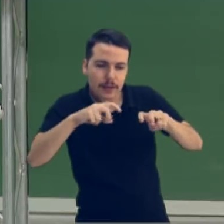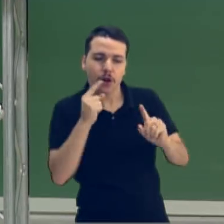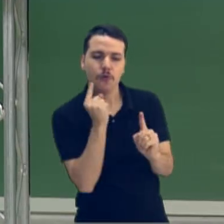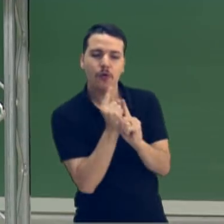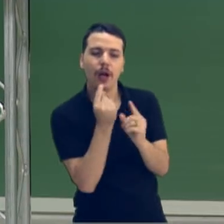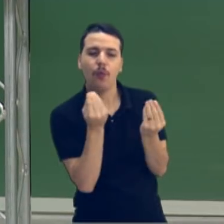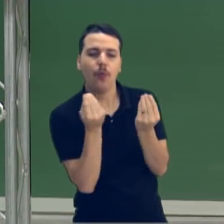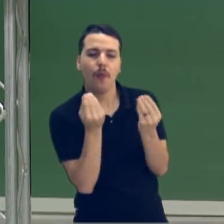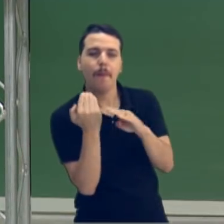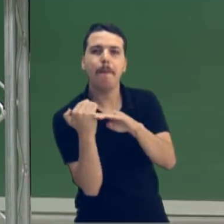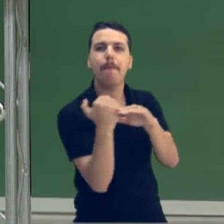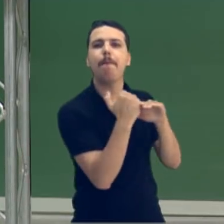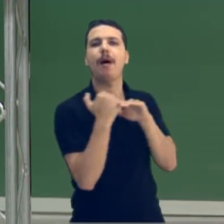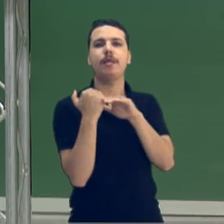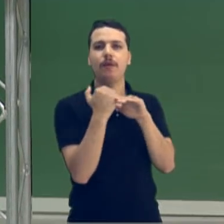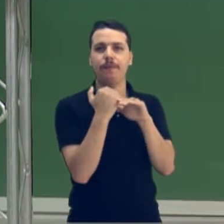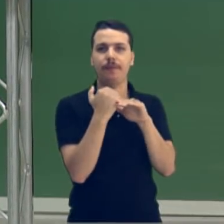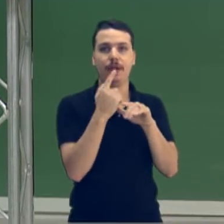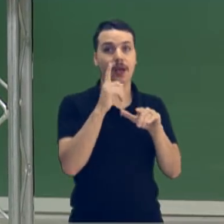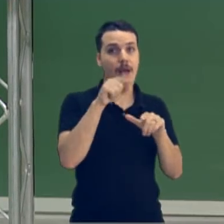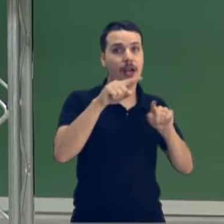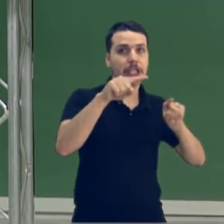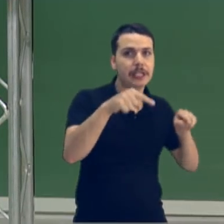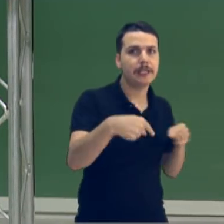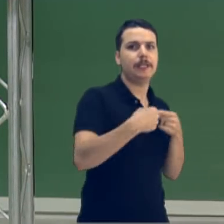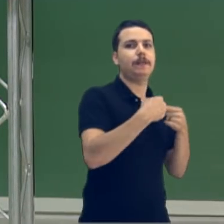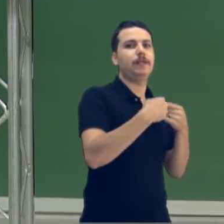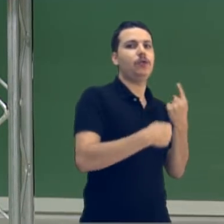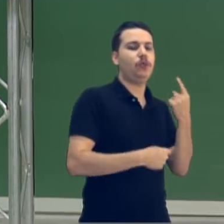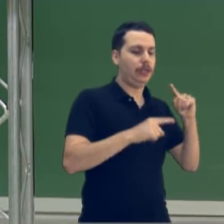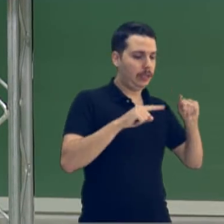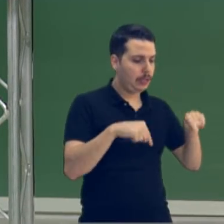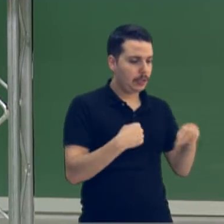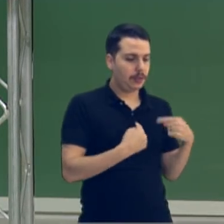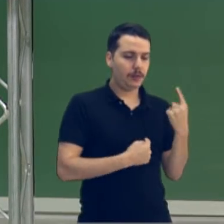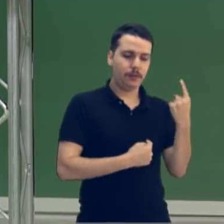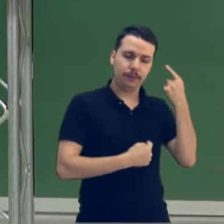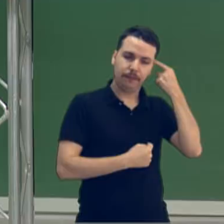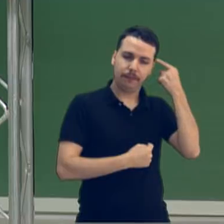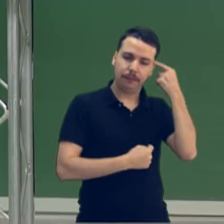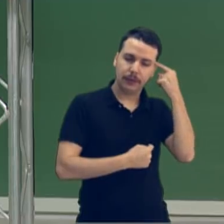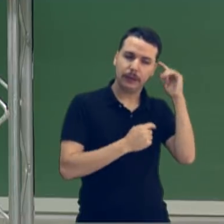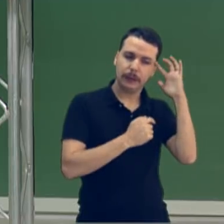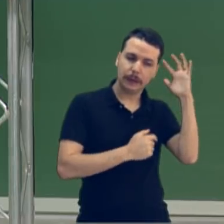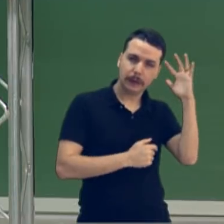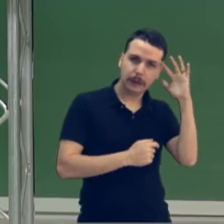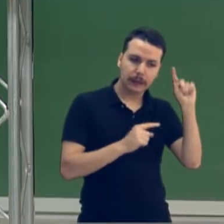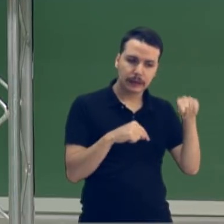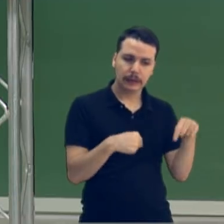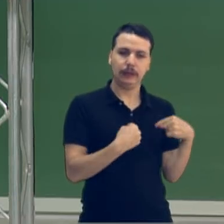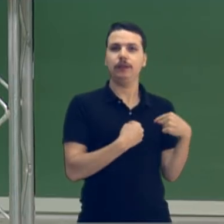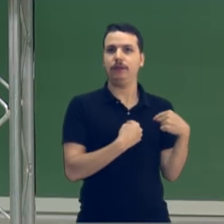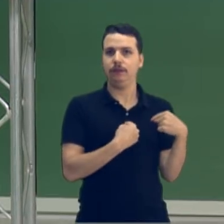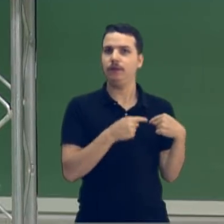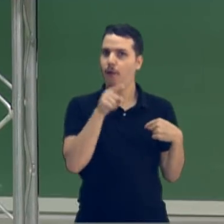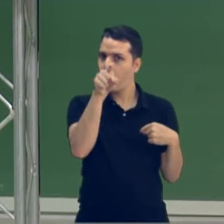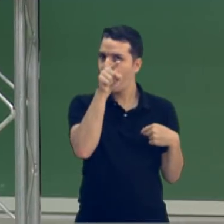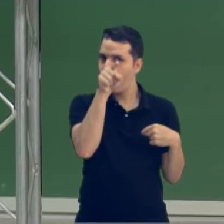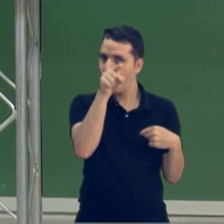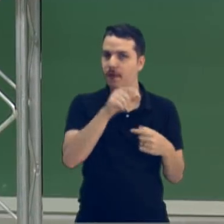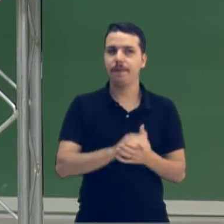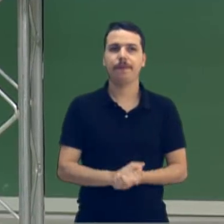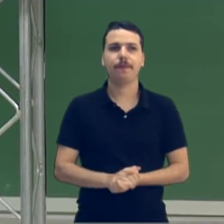Então, olha só, esse é o desafio 1. Toda vez que eu determinar, então você vai pensar, vai ficar desafiador para você. O